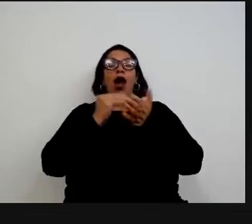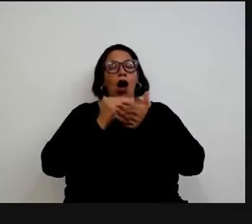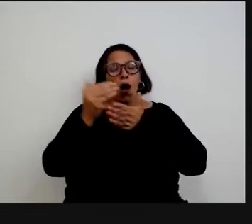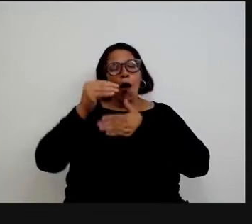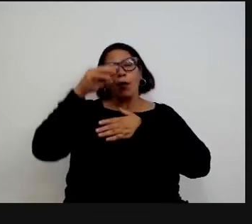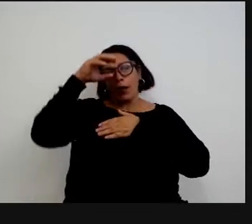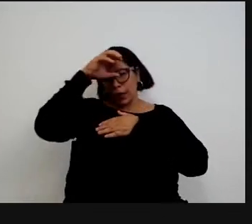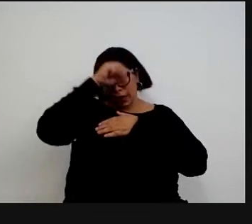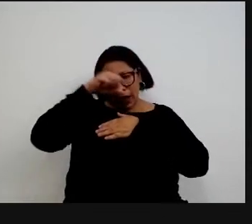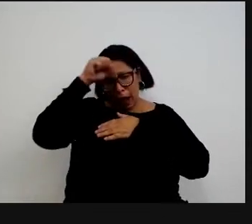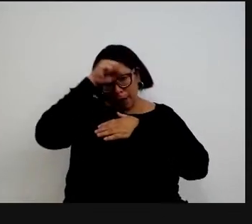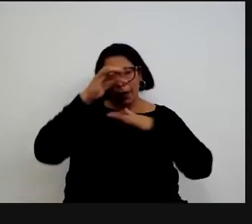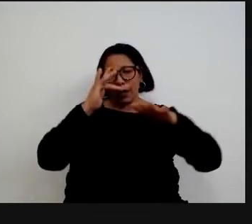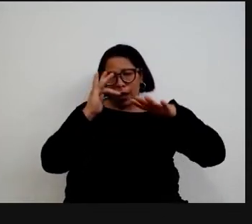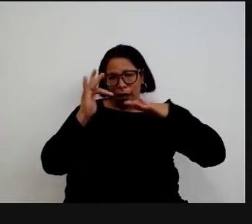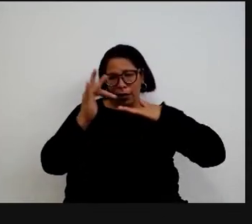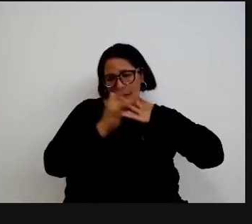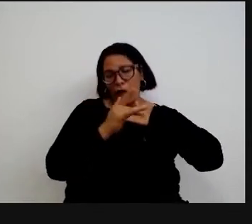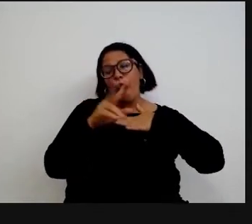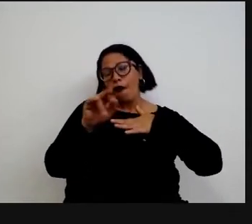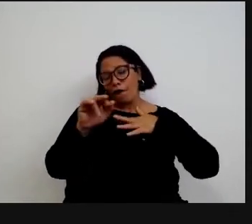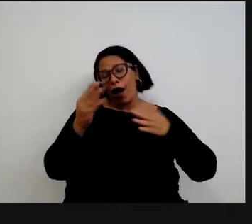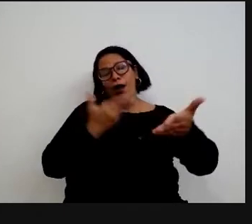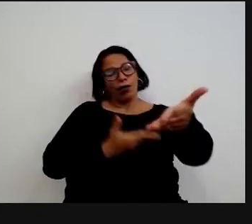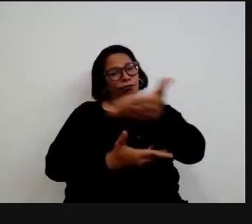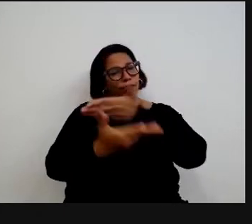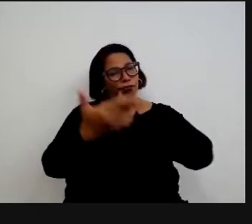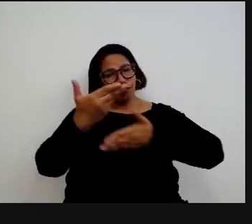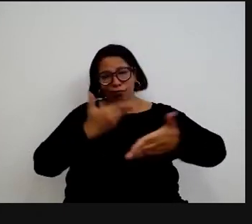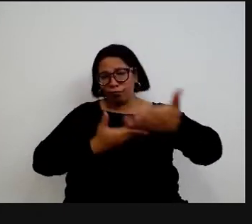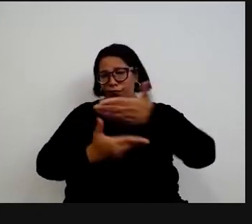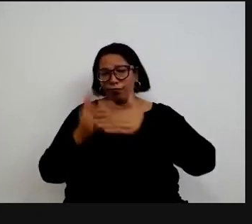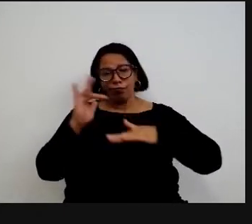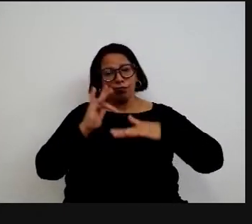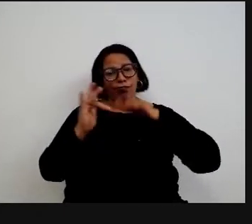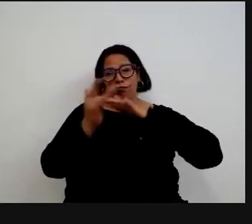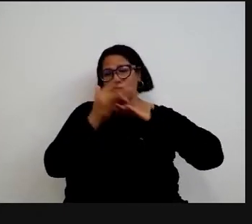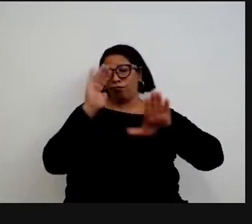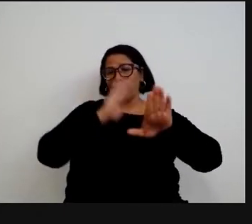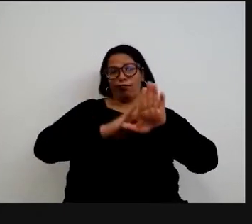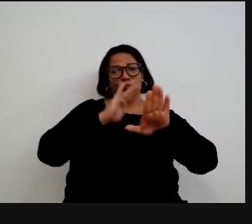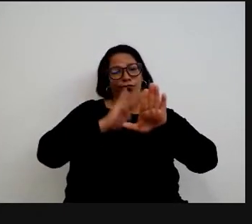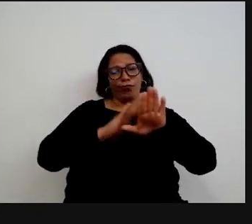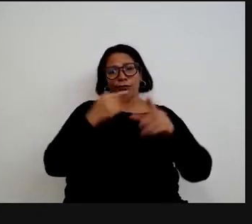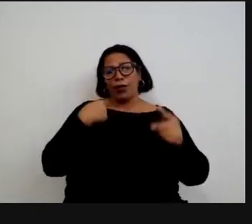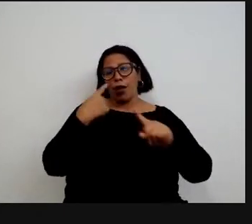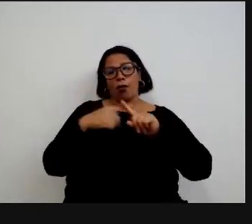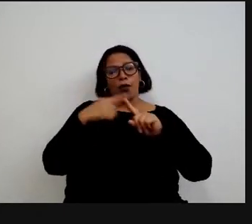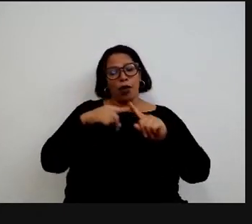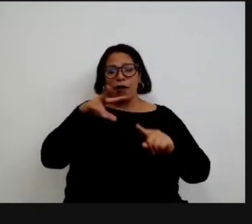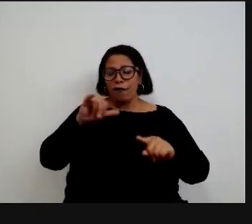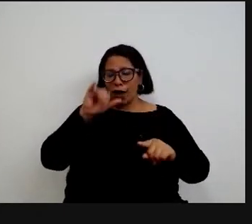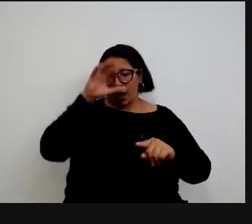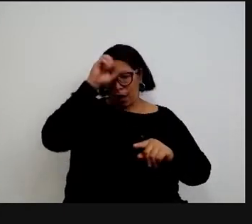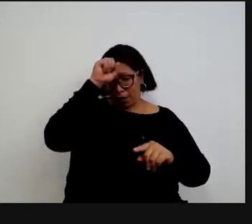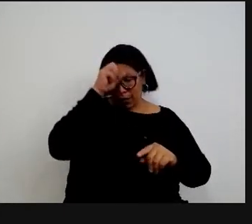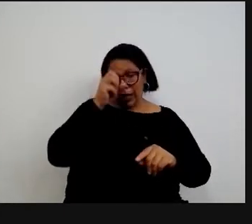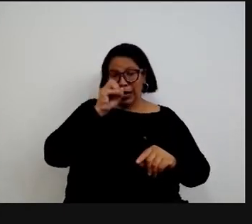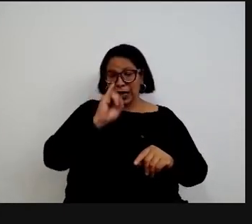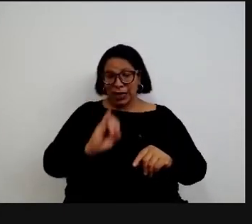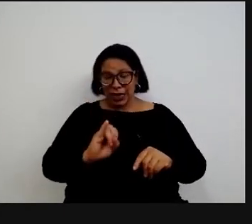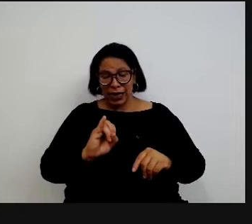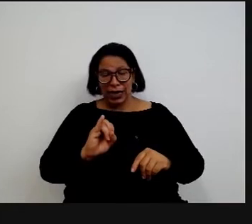que, né, a gente vai se relacionando com as redes sociais de acordo com o nosso algoritmo. Se